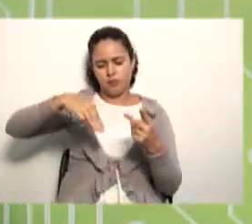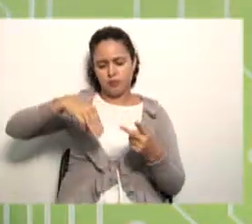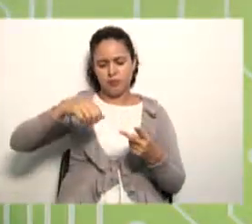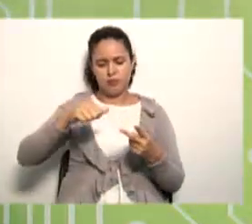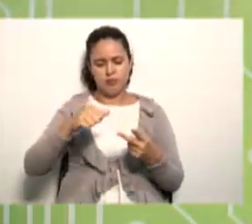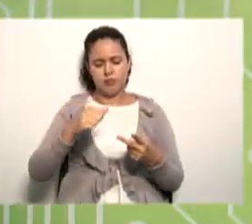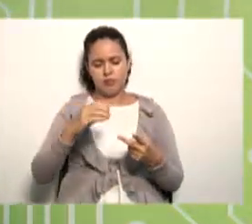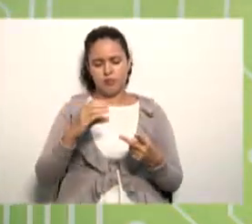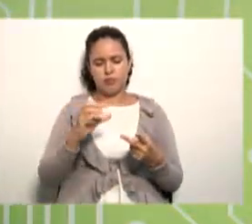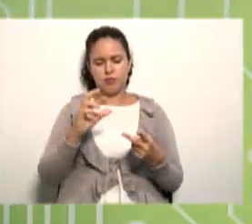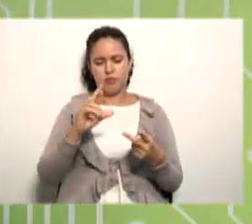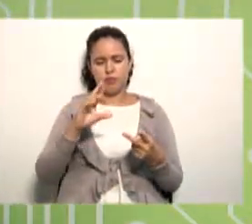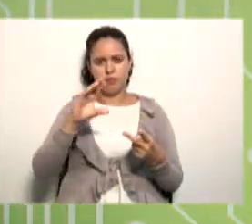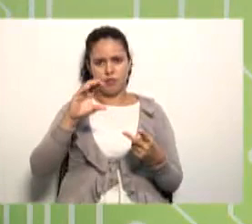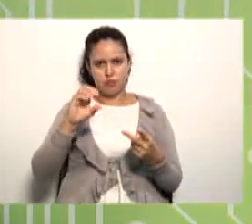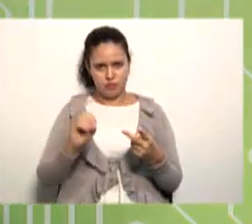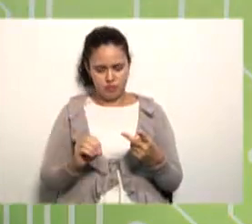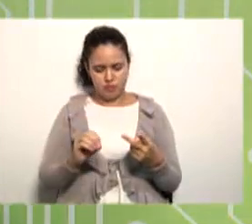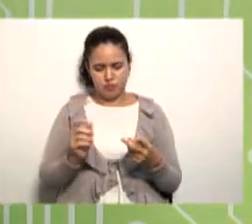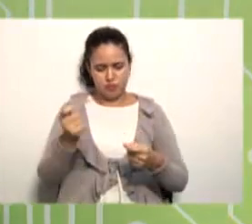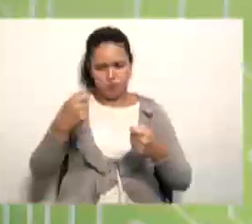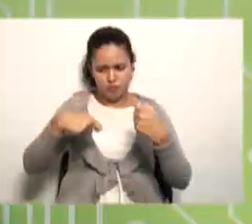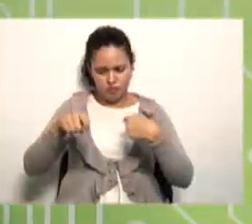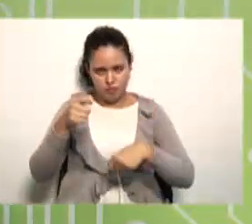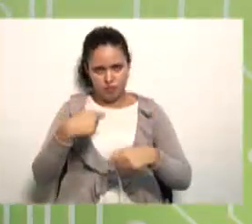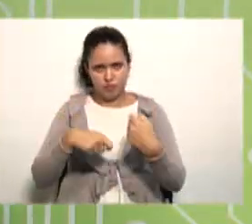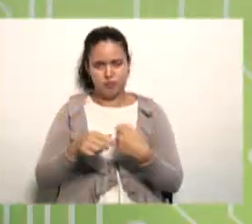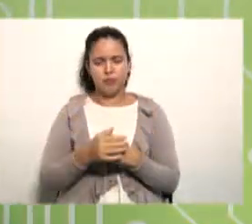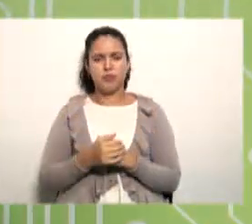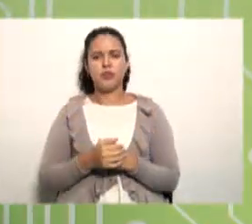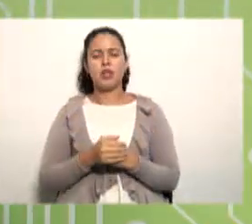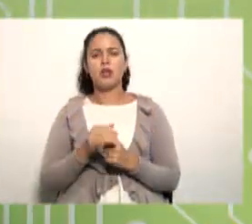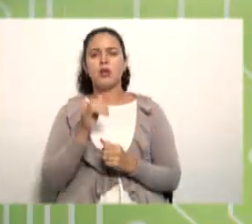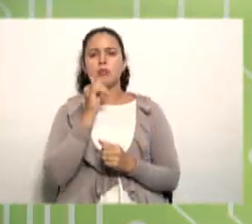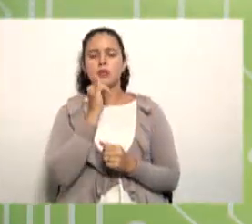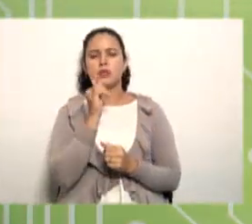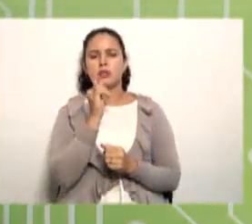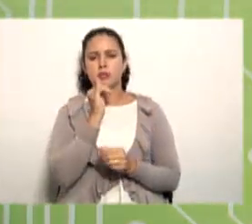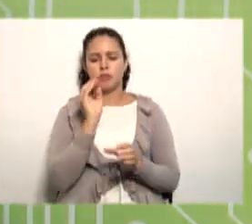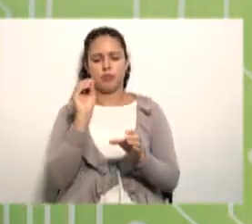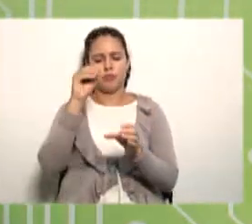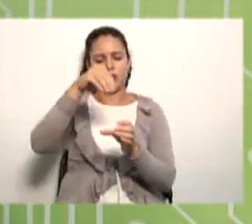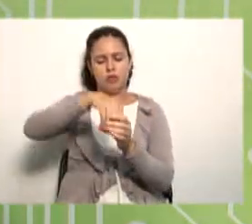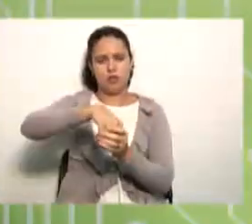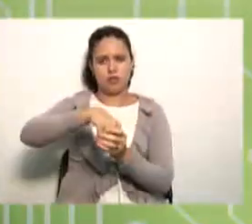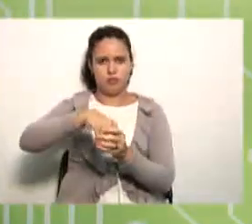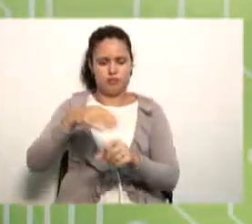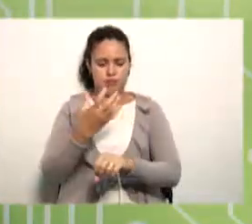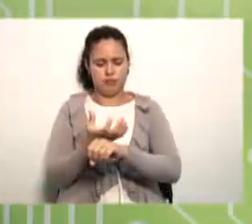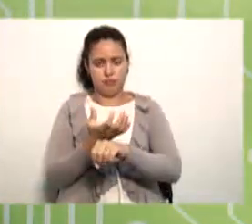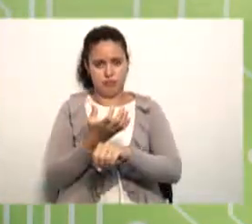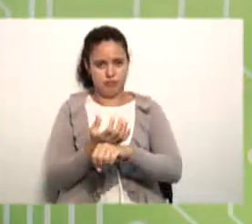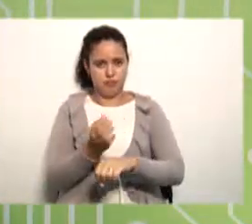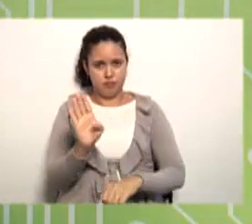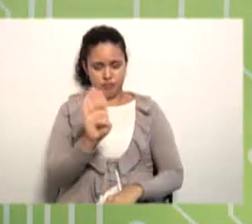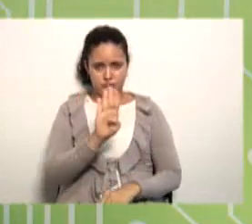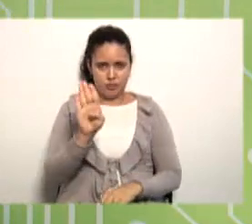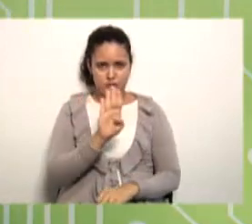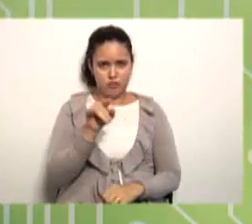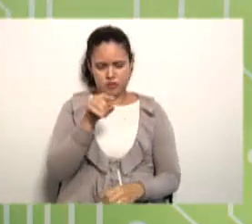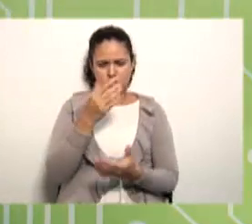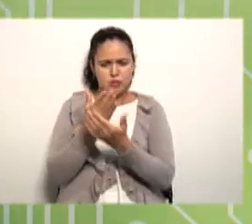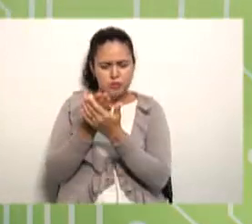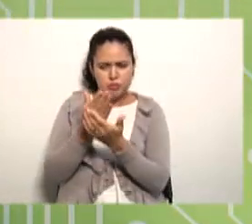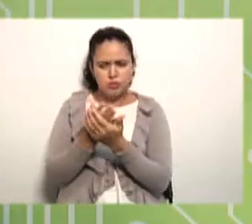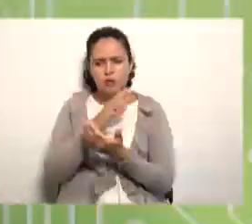por exemplo, um animal. Aí você estuda biologia, e física e química e você vai ter vários conhecimentos que depois vai te